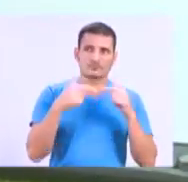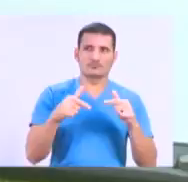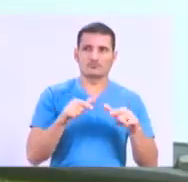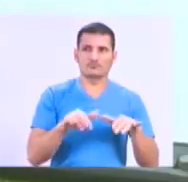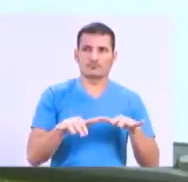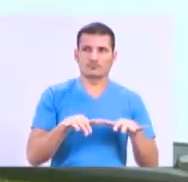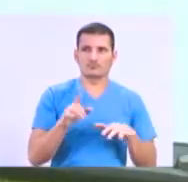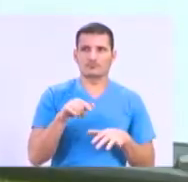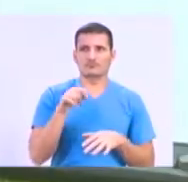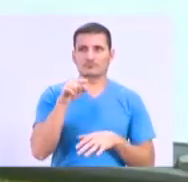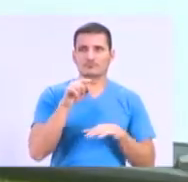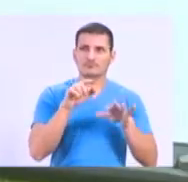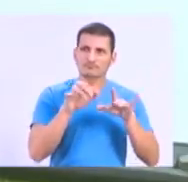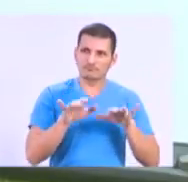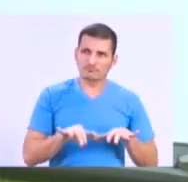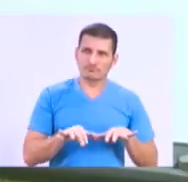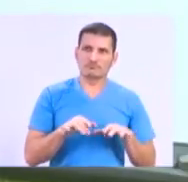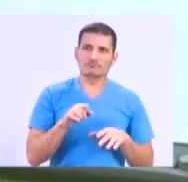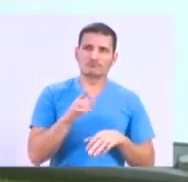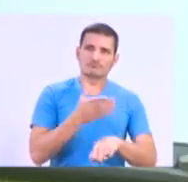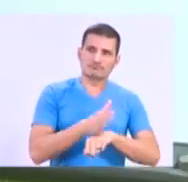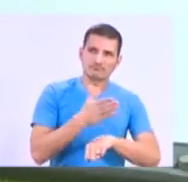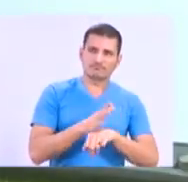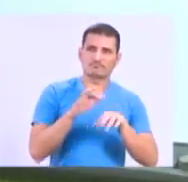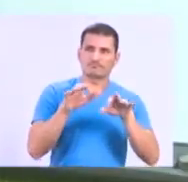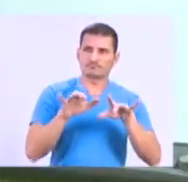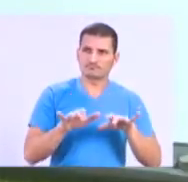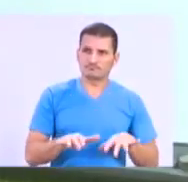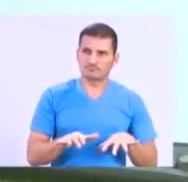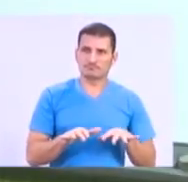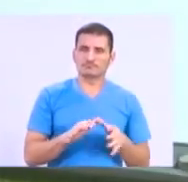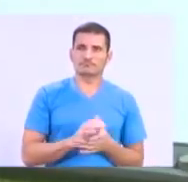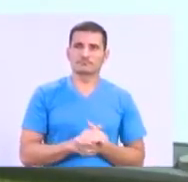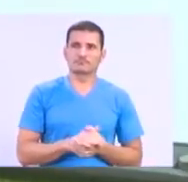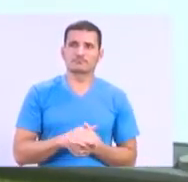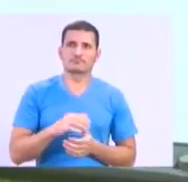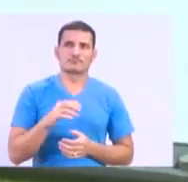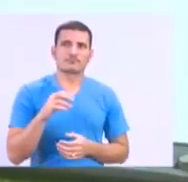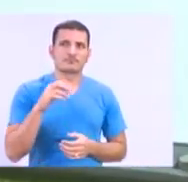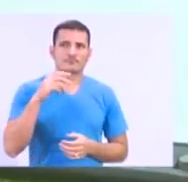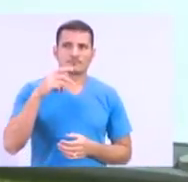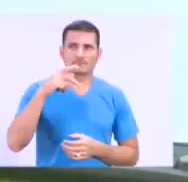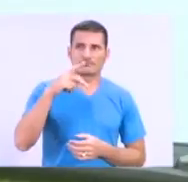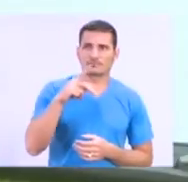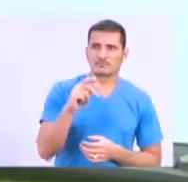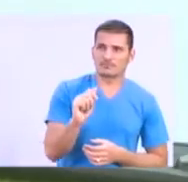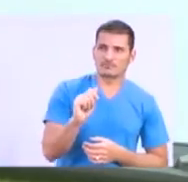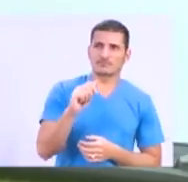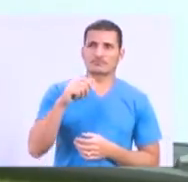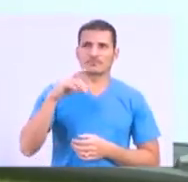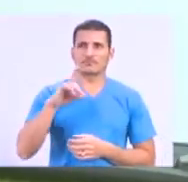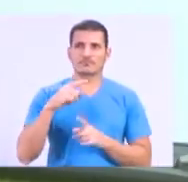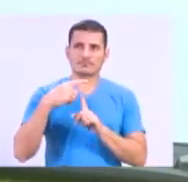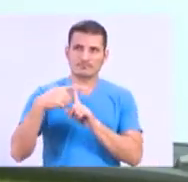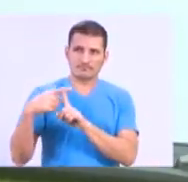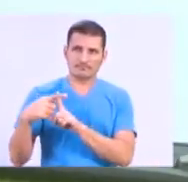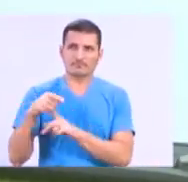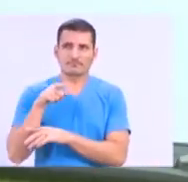ideal é que você escreva, que você codifique mesmo, né? E o Notepad++, como é um editor de texto e ele é rico